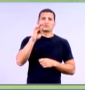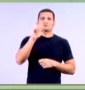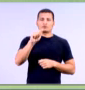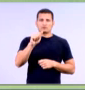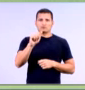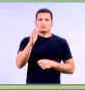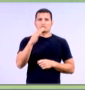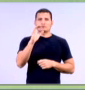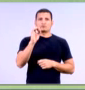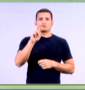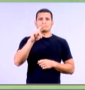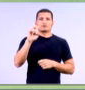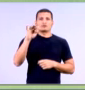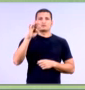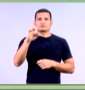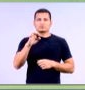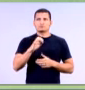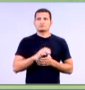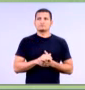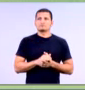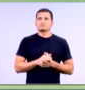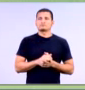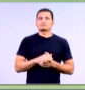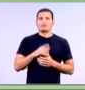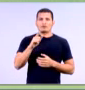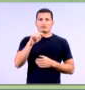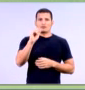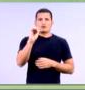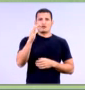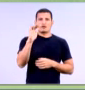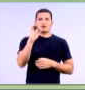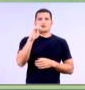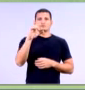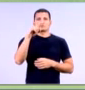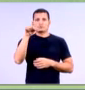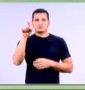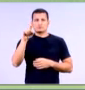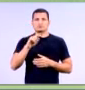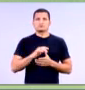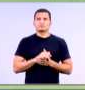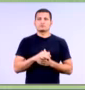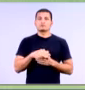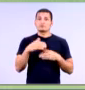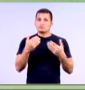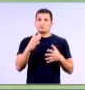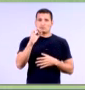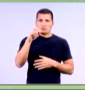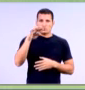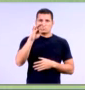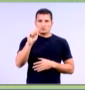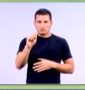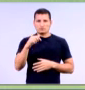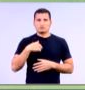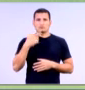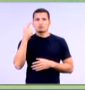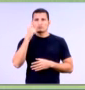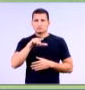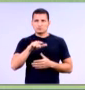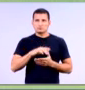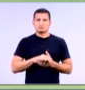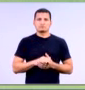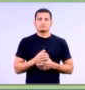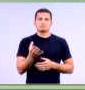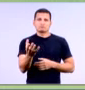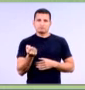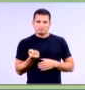gente? A grande questão são quais são as ações, né? Então, com a conta corrente, eu consigo